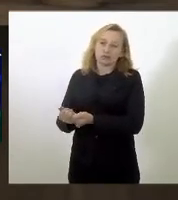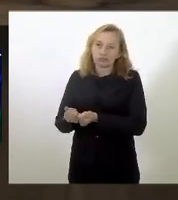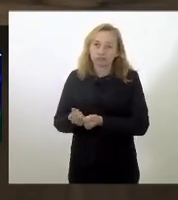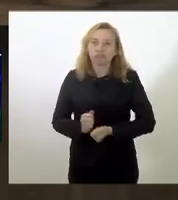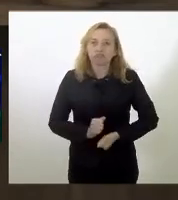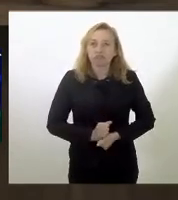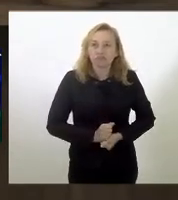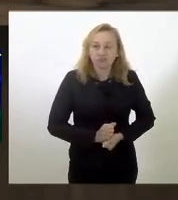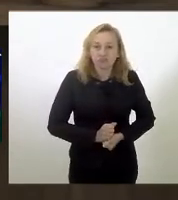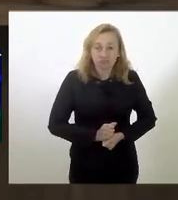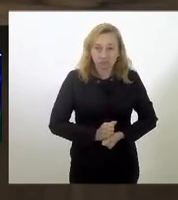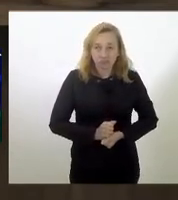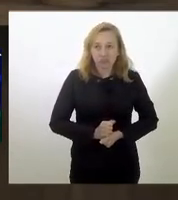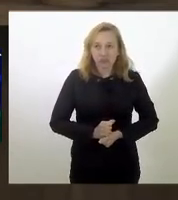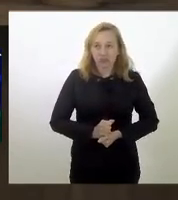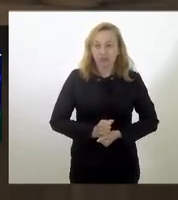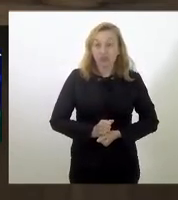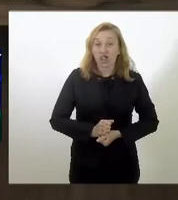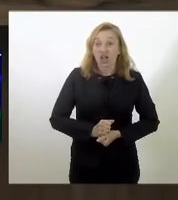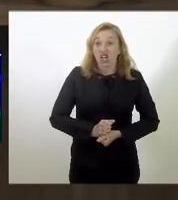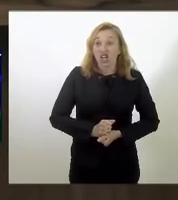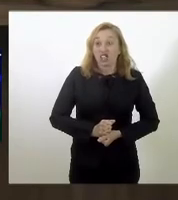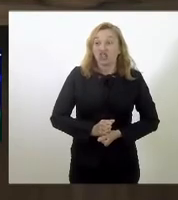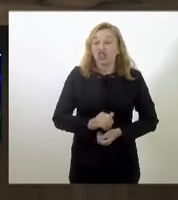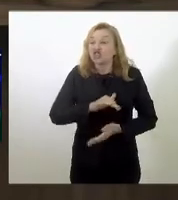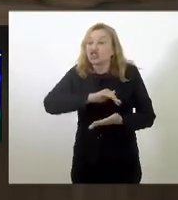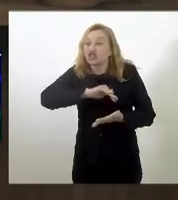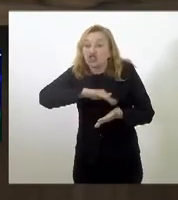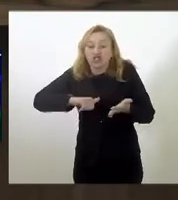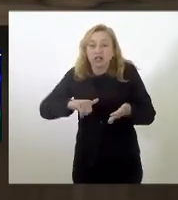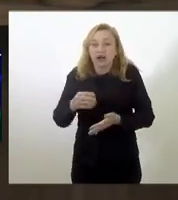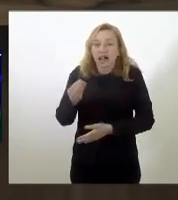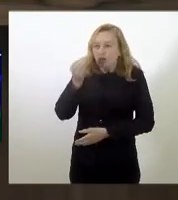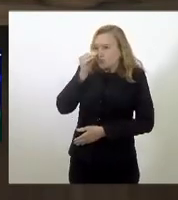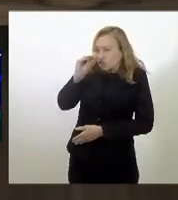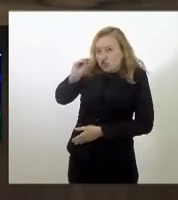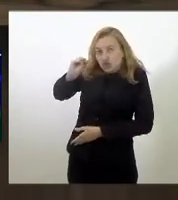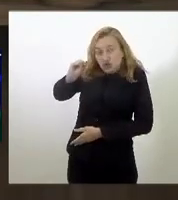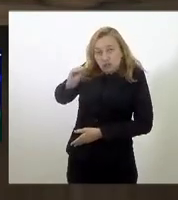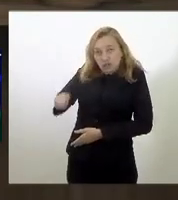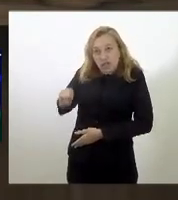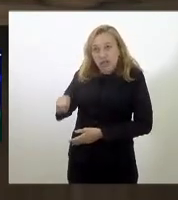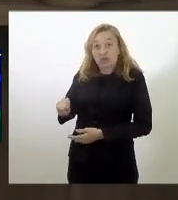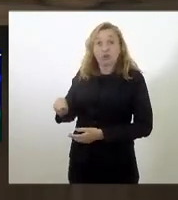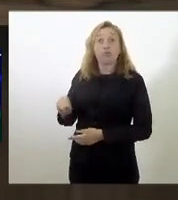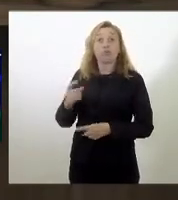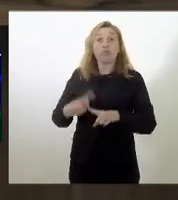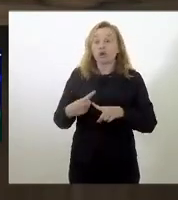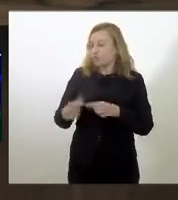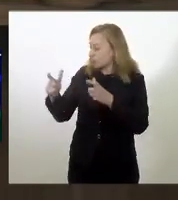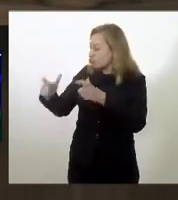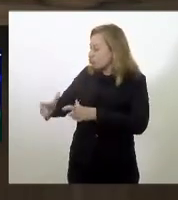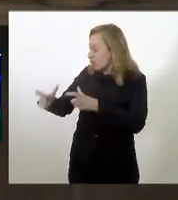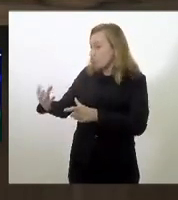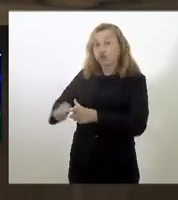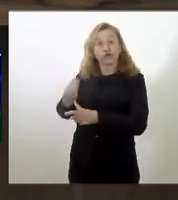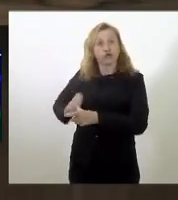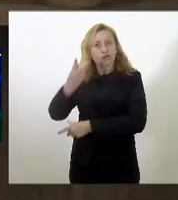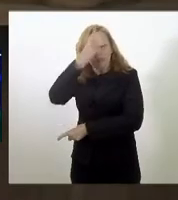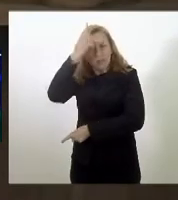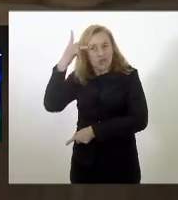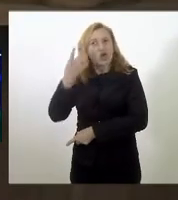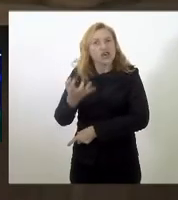inclusive, da criminalização, da discriminação, um espaço onde vivem pessoas que